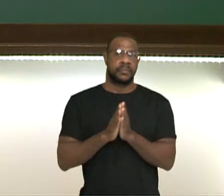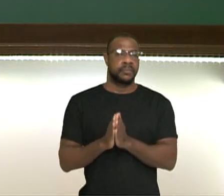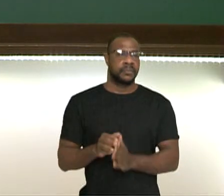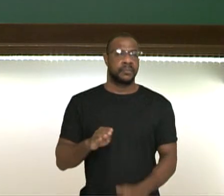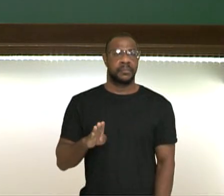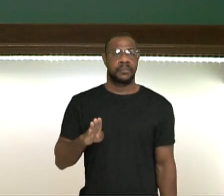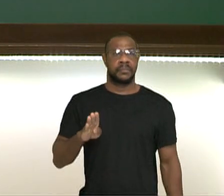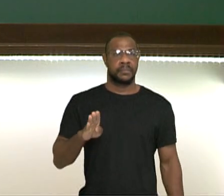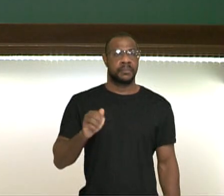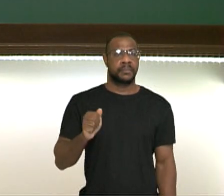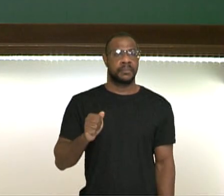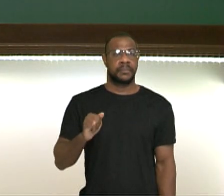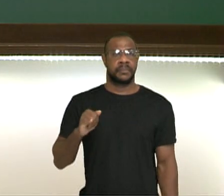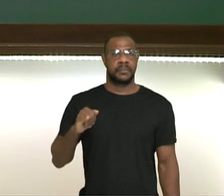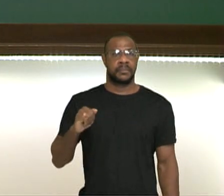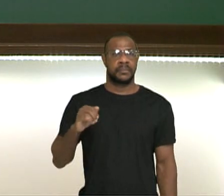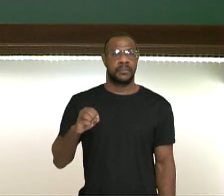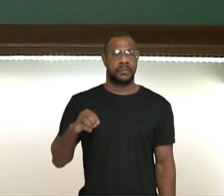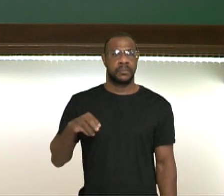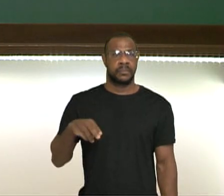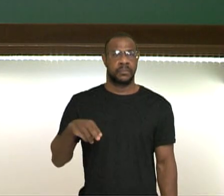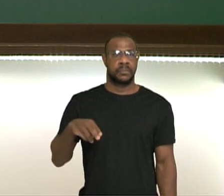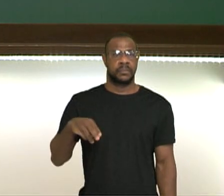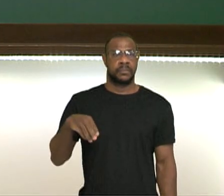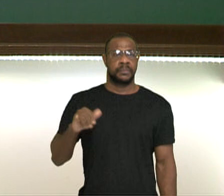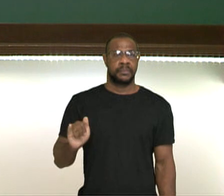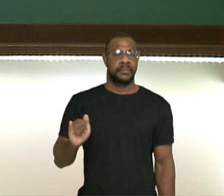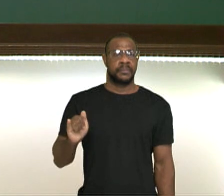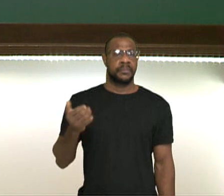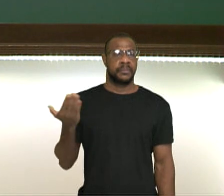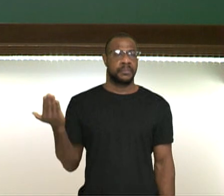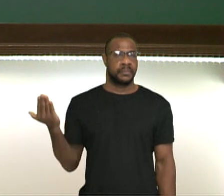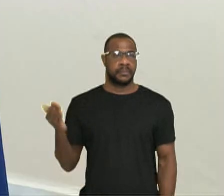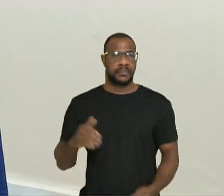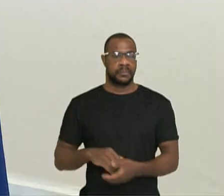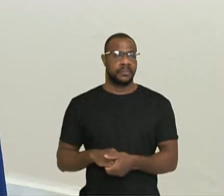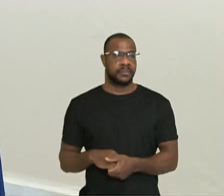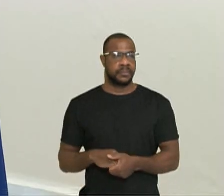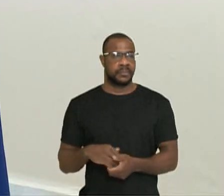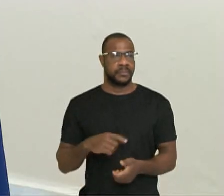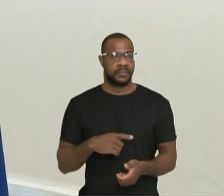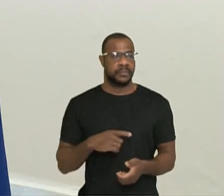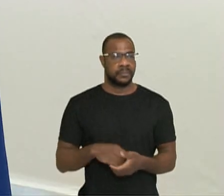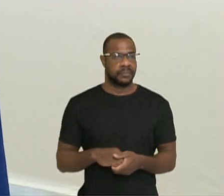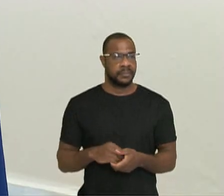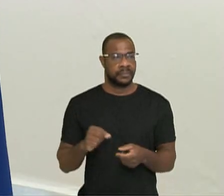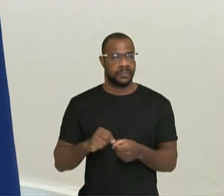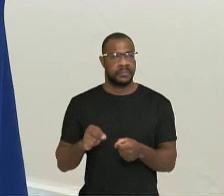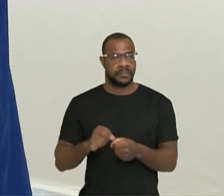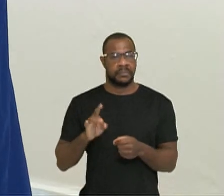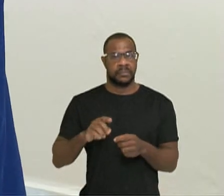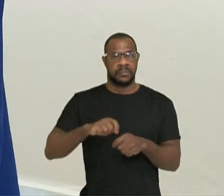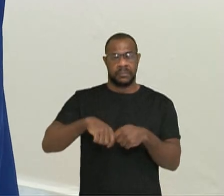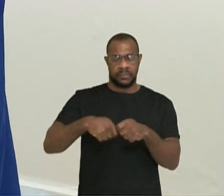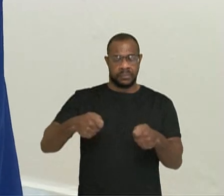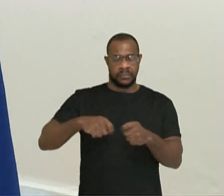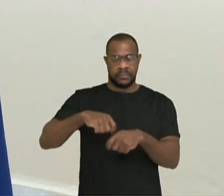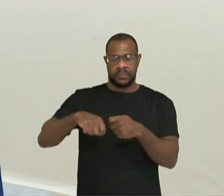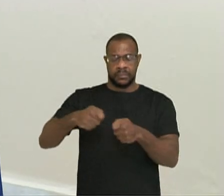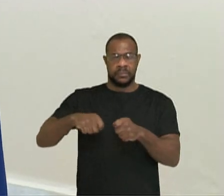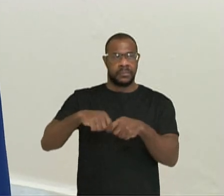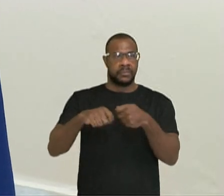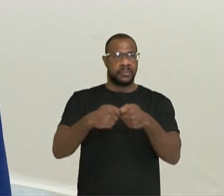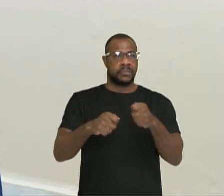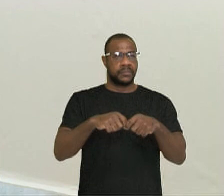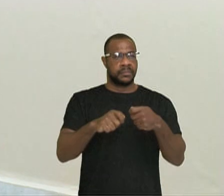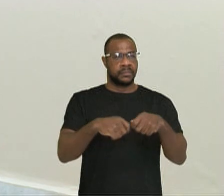boneca preta feita de amarrações. Então ela é feita só com nós, tá? Ó. E aí eu amarrei a minha